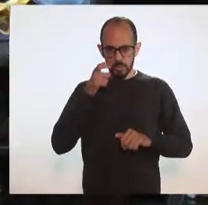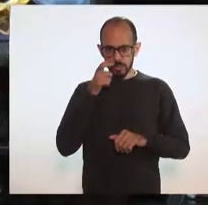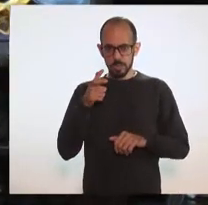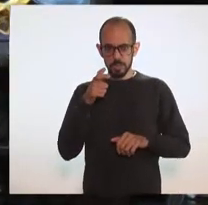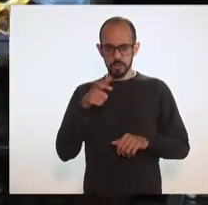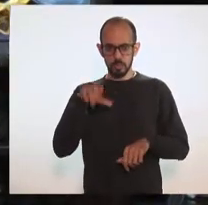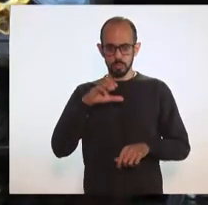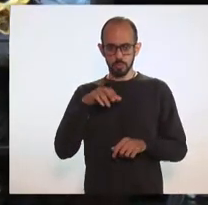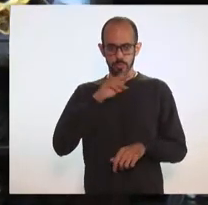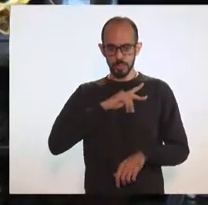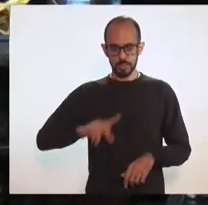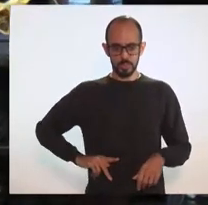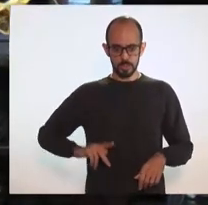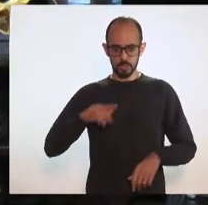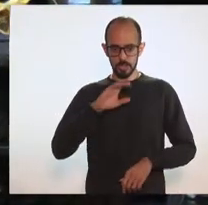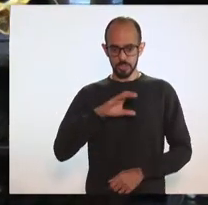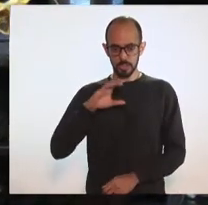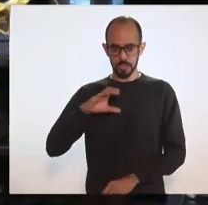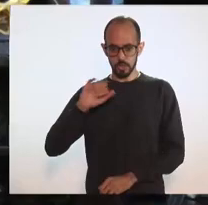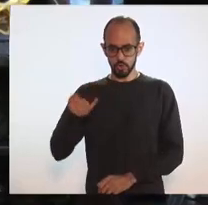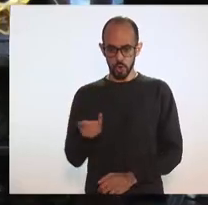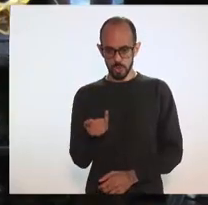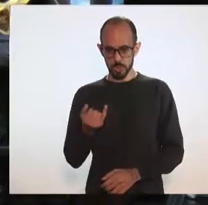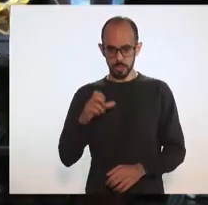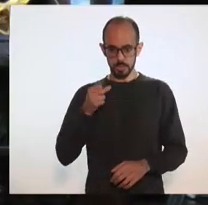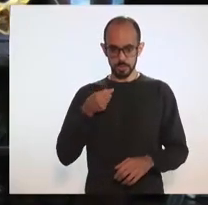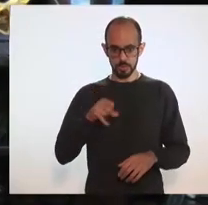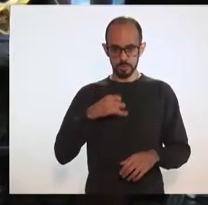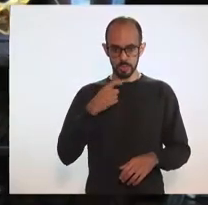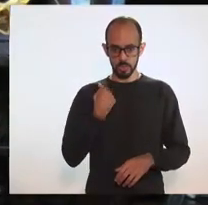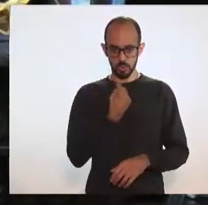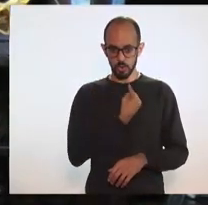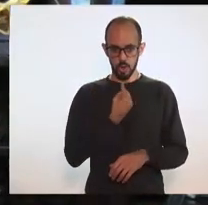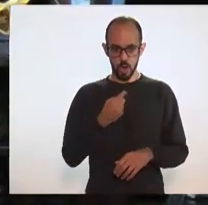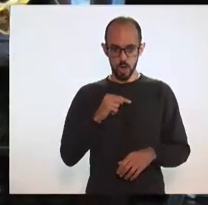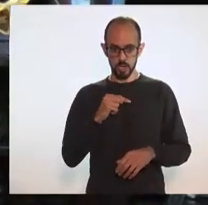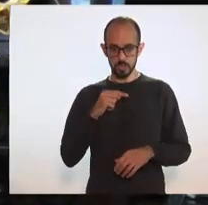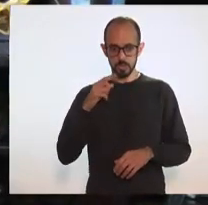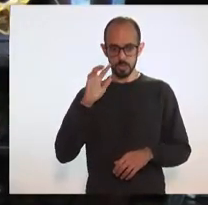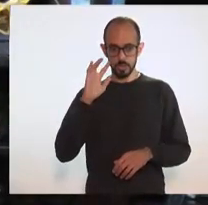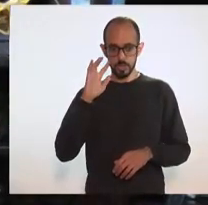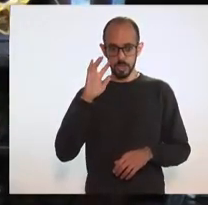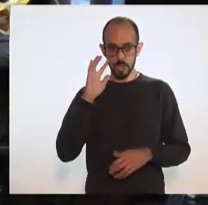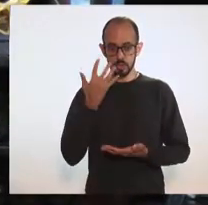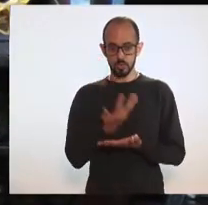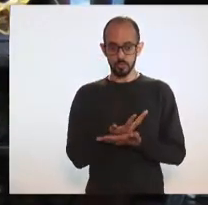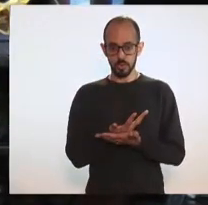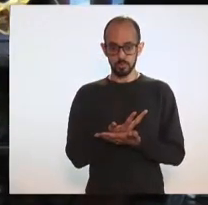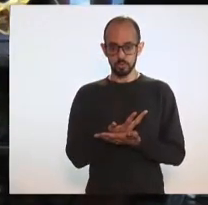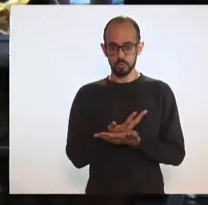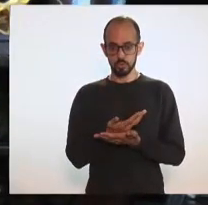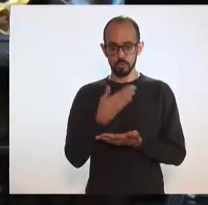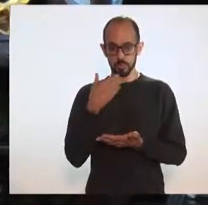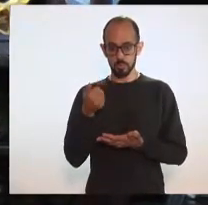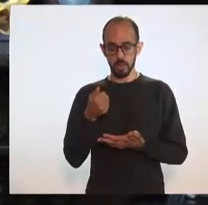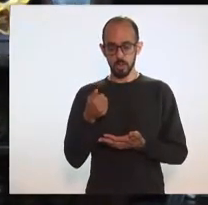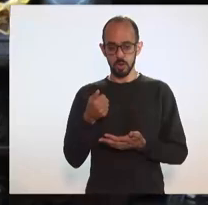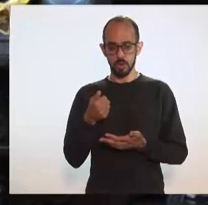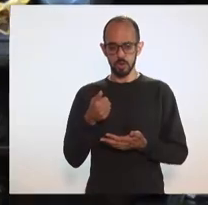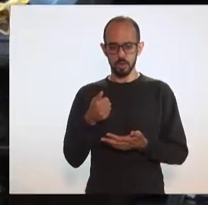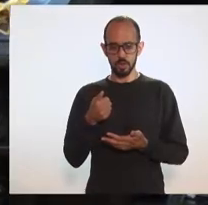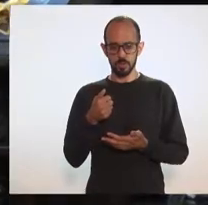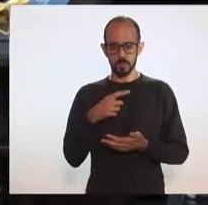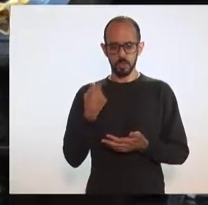ccj se nós chegamos a conclusão da audiência pública que o melhor caminho é o outro o que a gente quer que